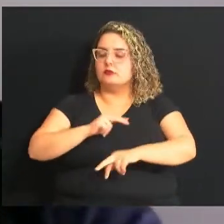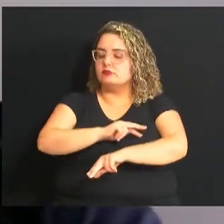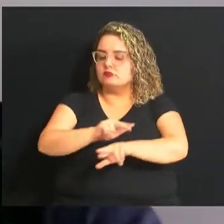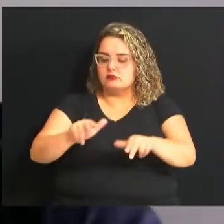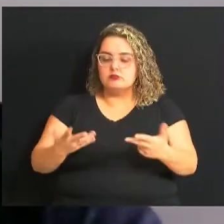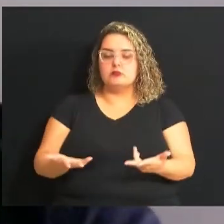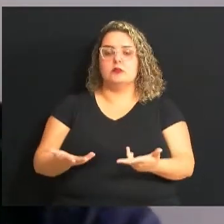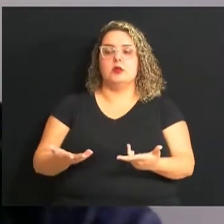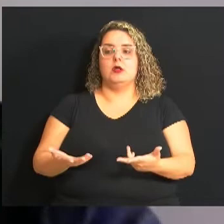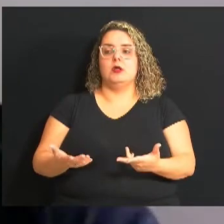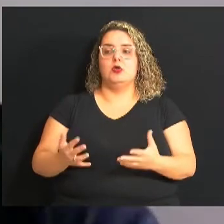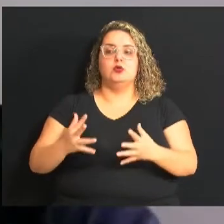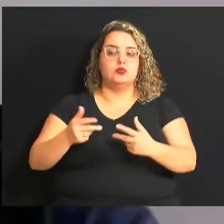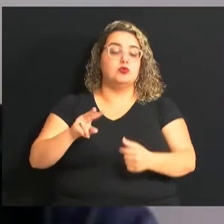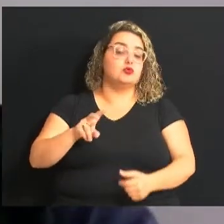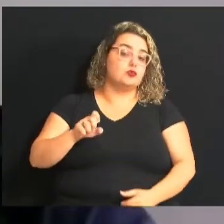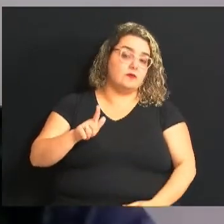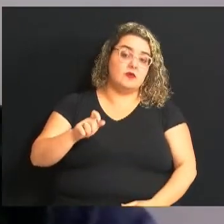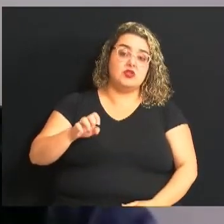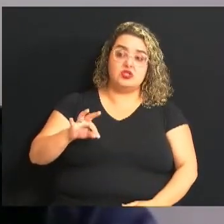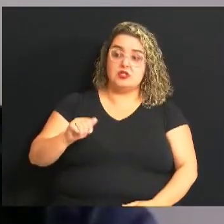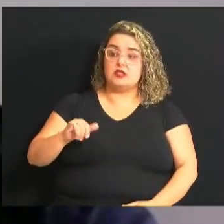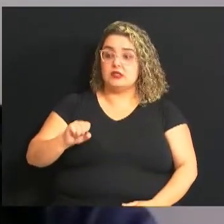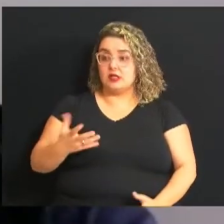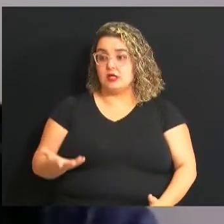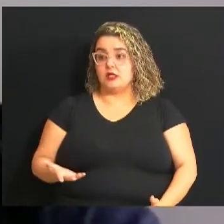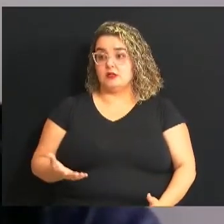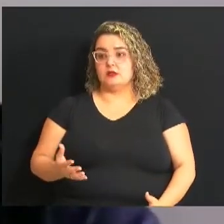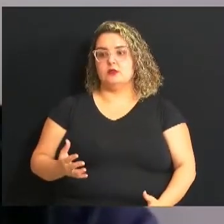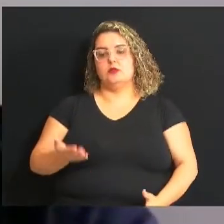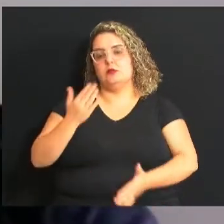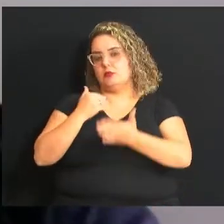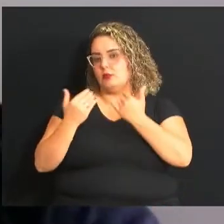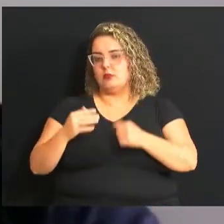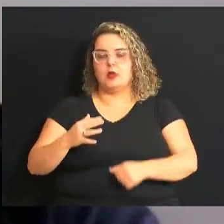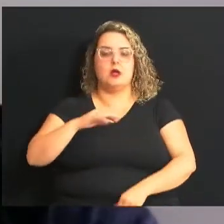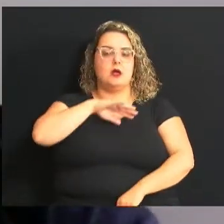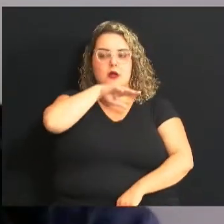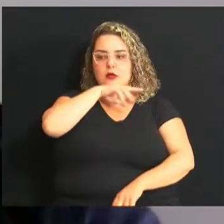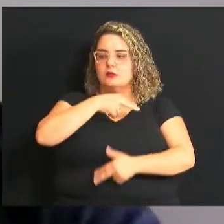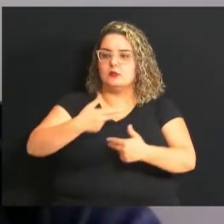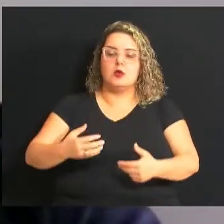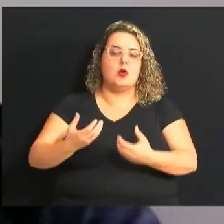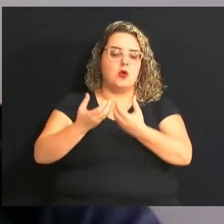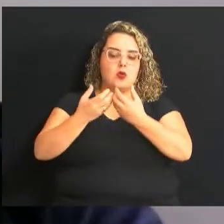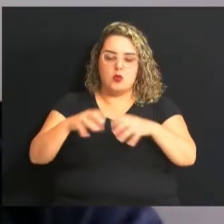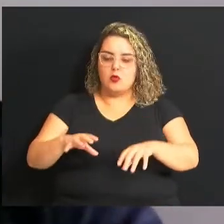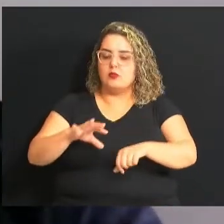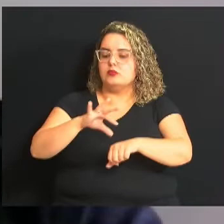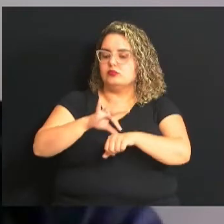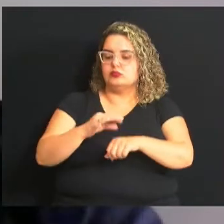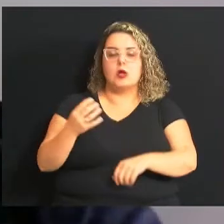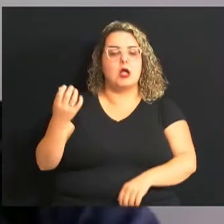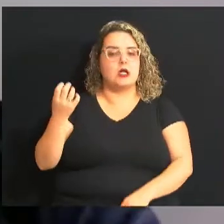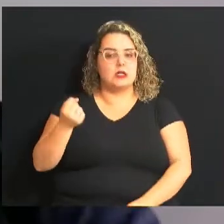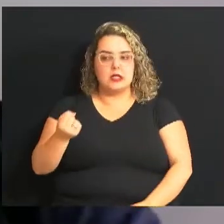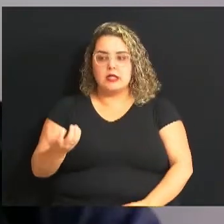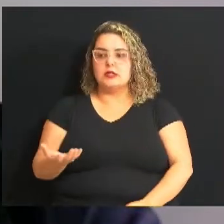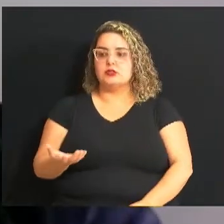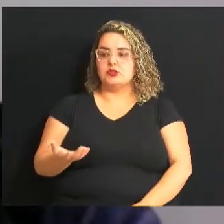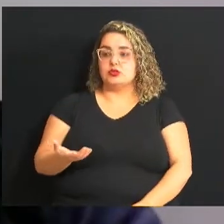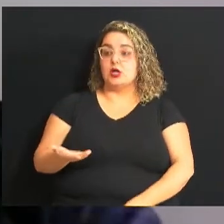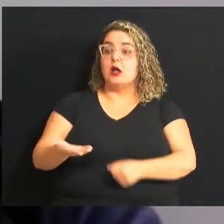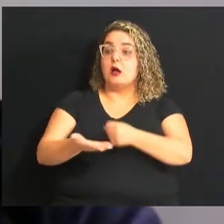gerais. Para quem consome alimentos de origem animal, então ovo, carne, leite. Então, a base